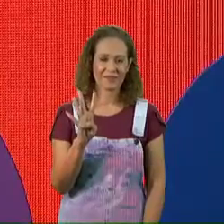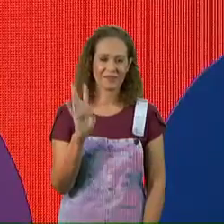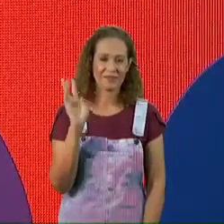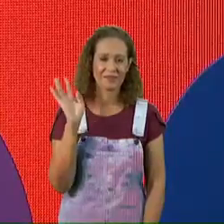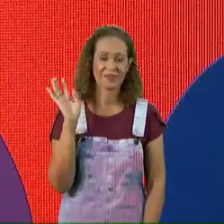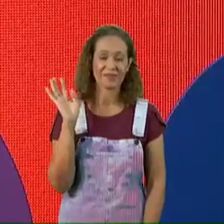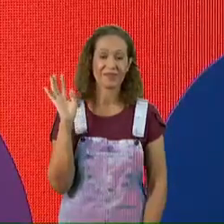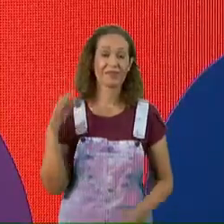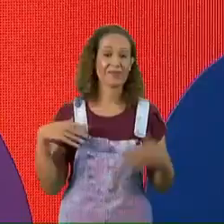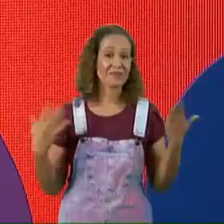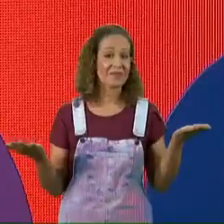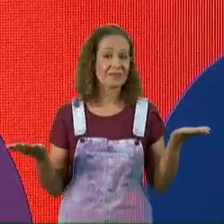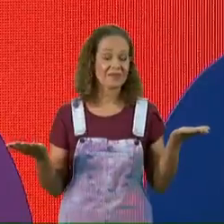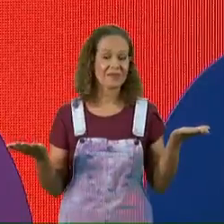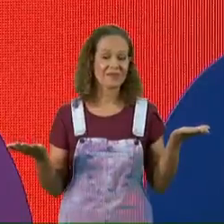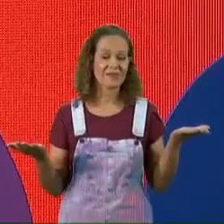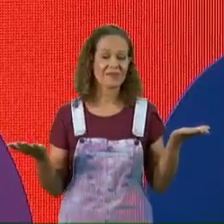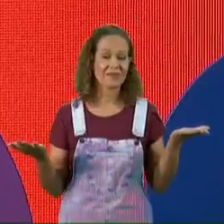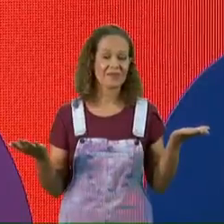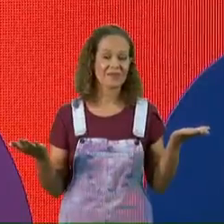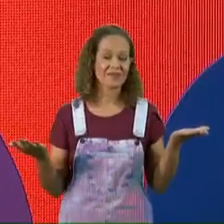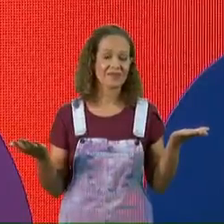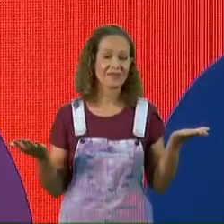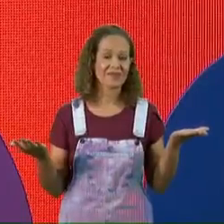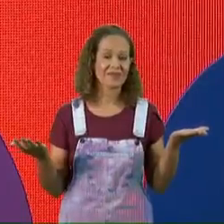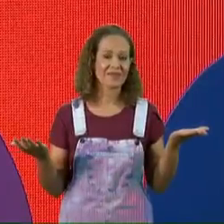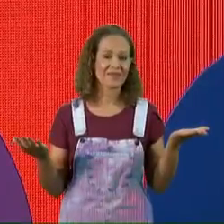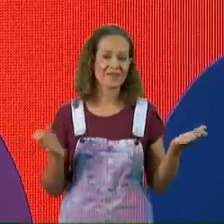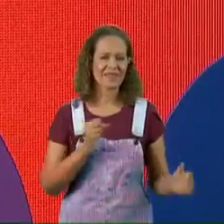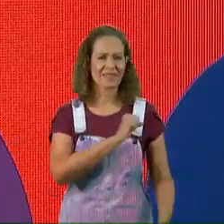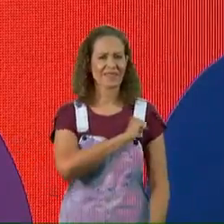Então chuta. Quatro, Samuel. Cinco.